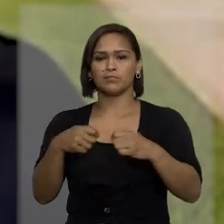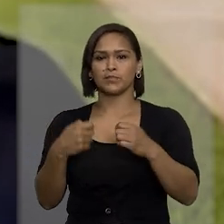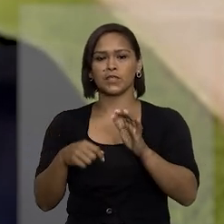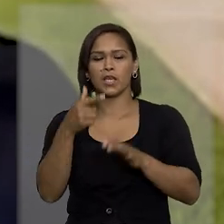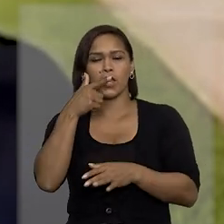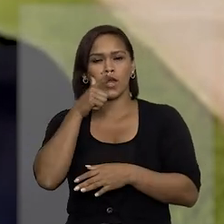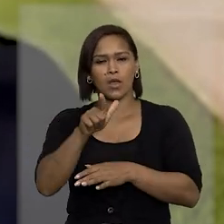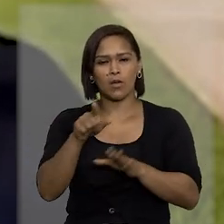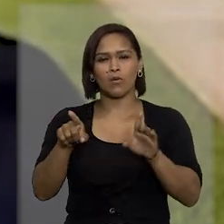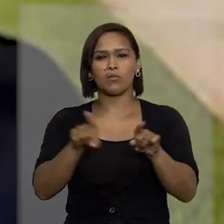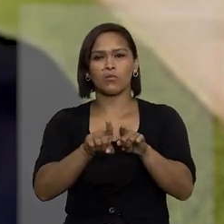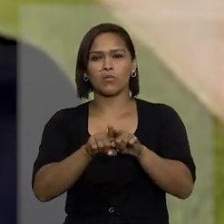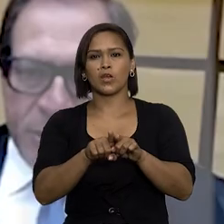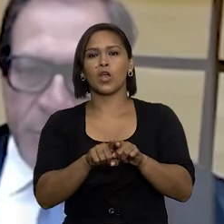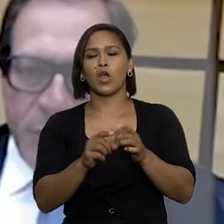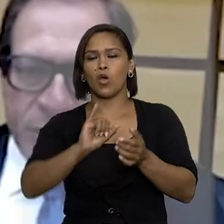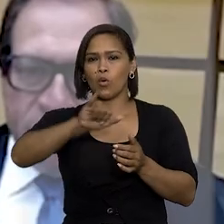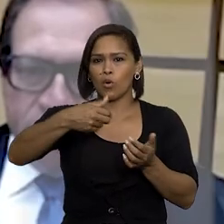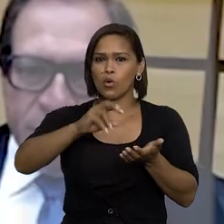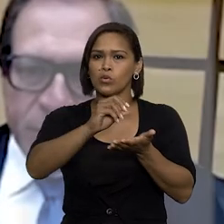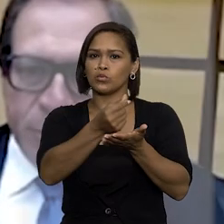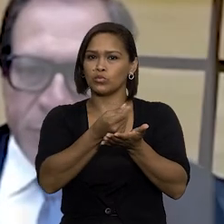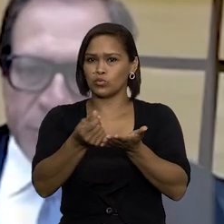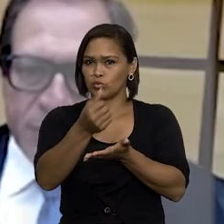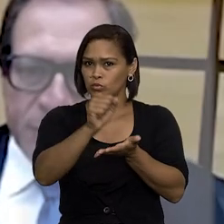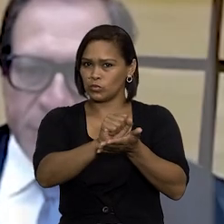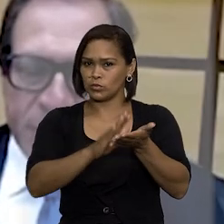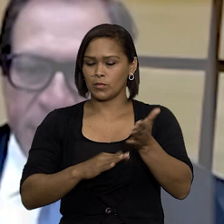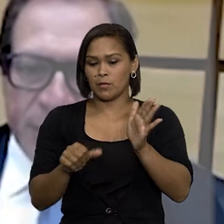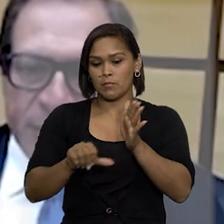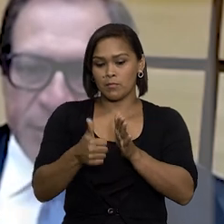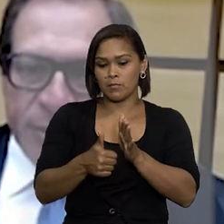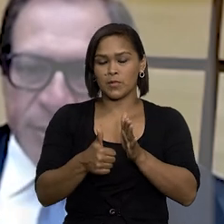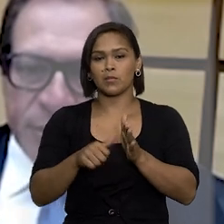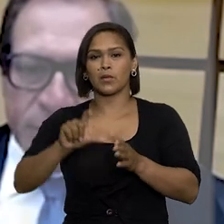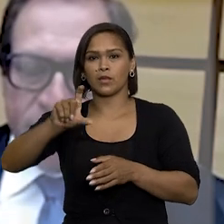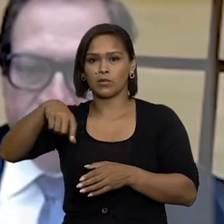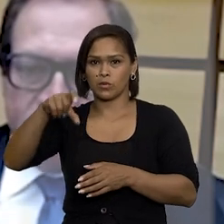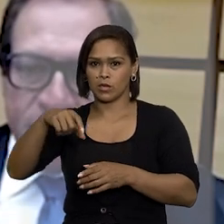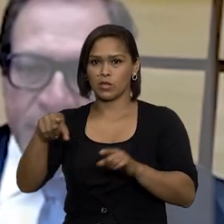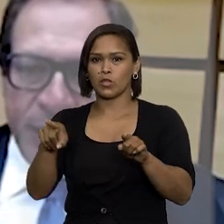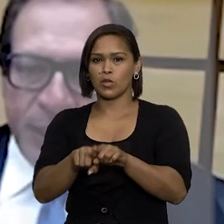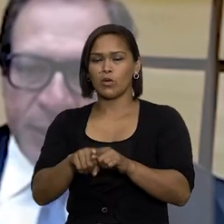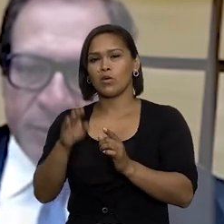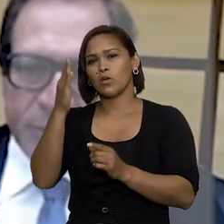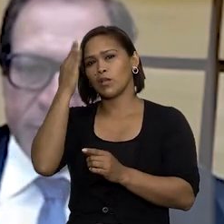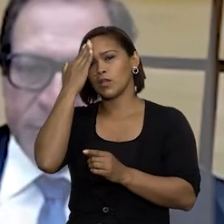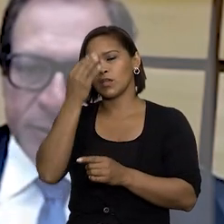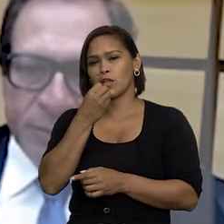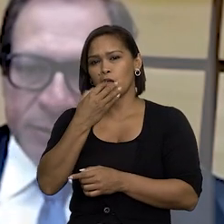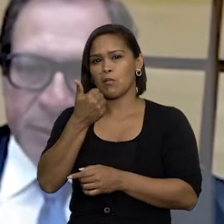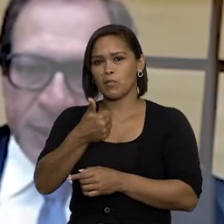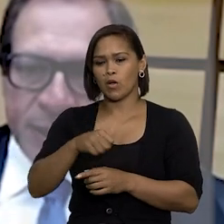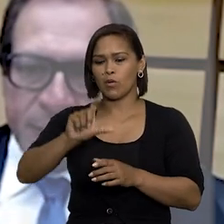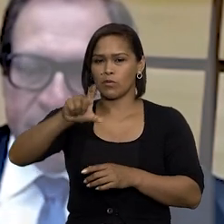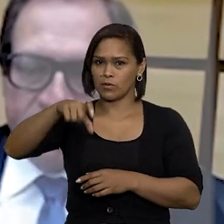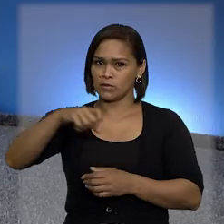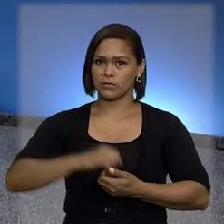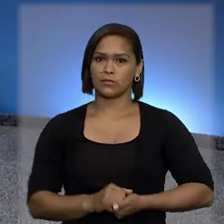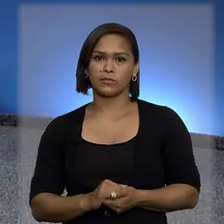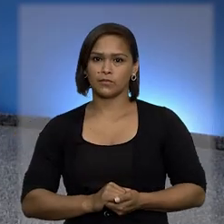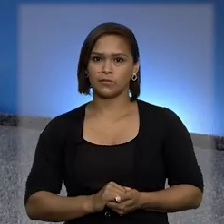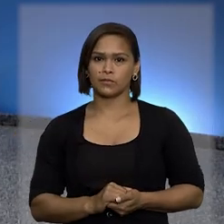reconhece o termo inicial dos juros de mora a partir do primeiro ato do credor no sentido de satisfazer o seu crédito.